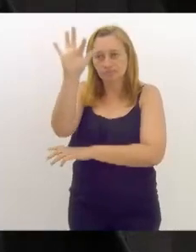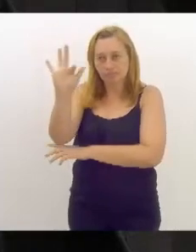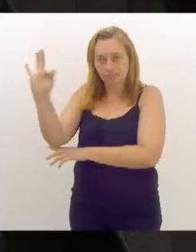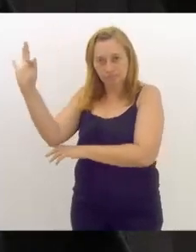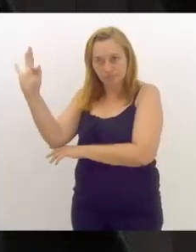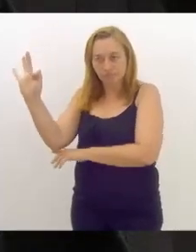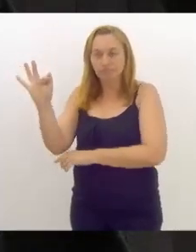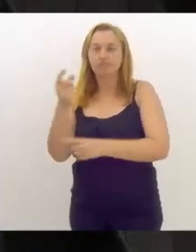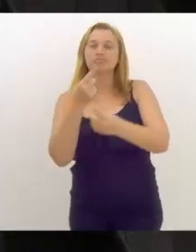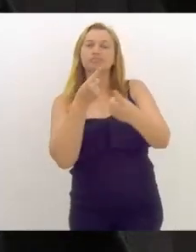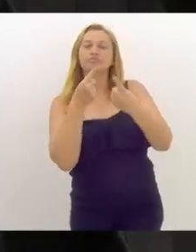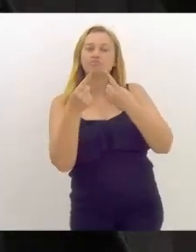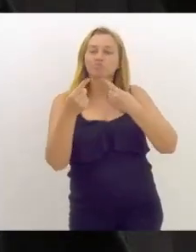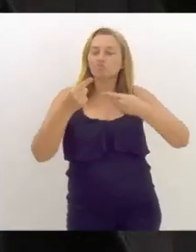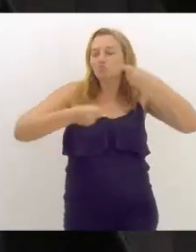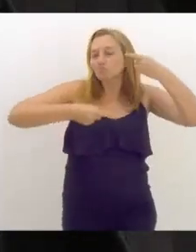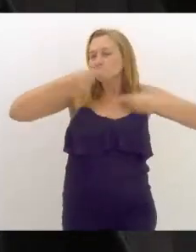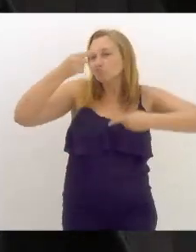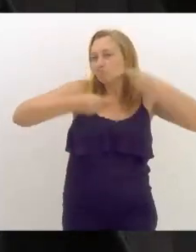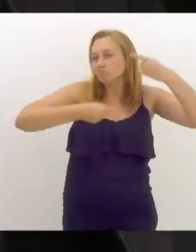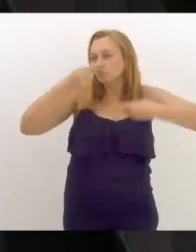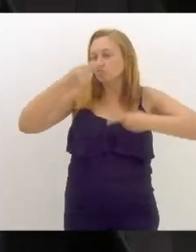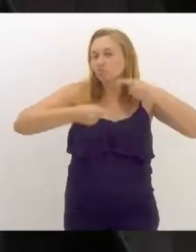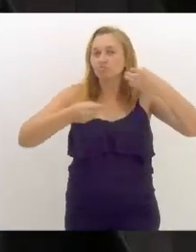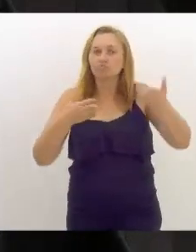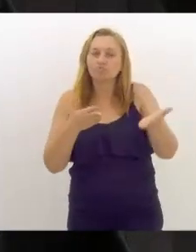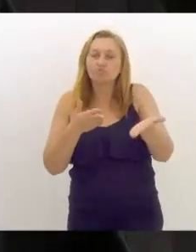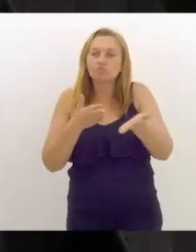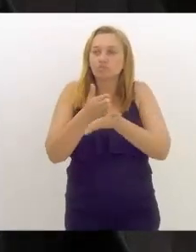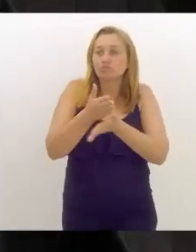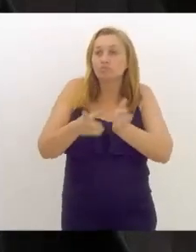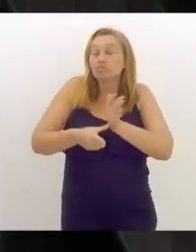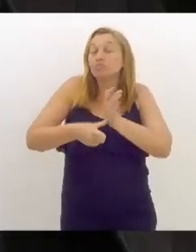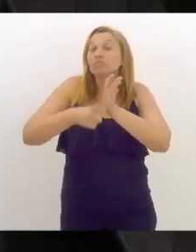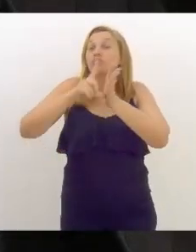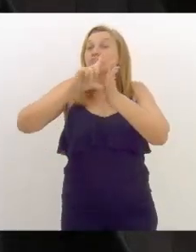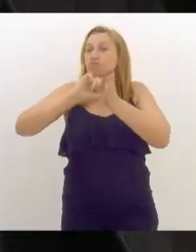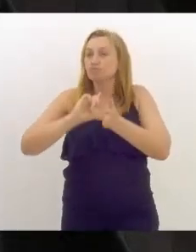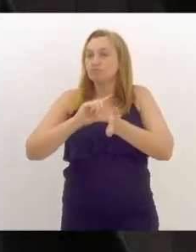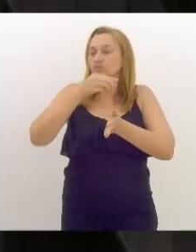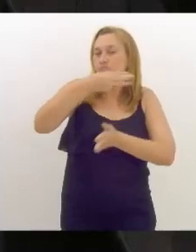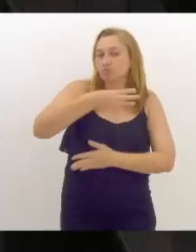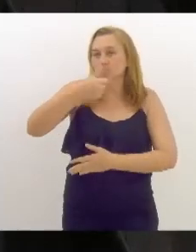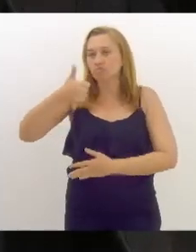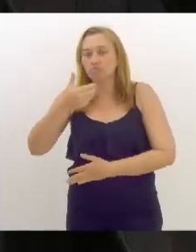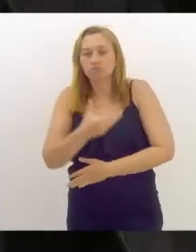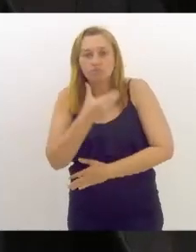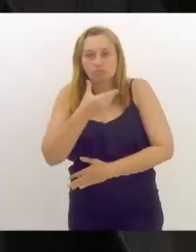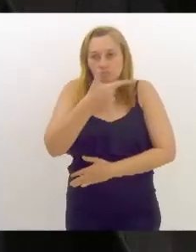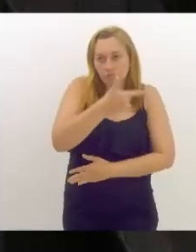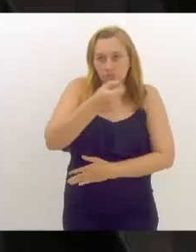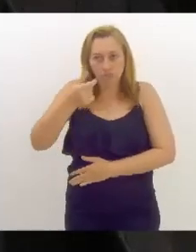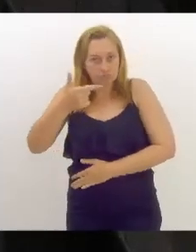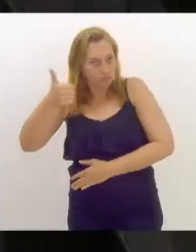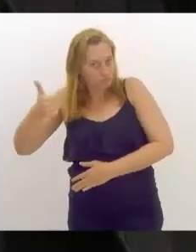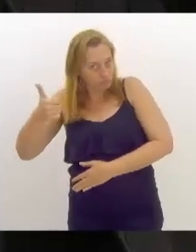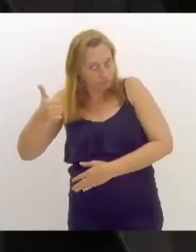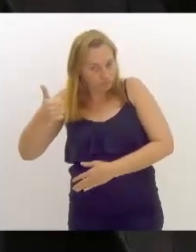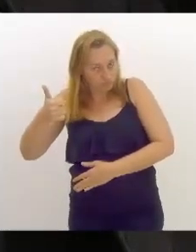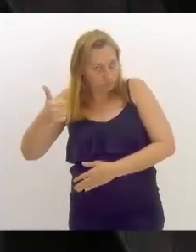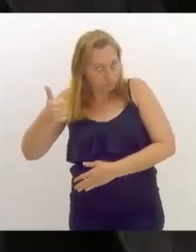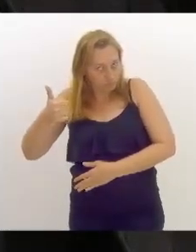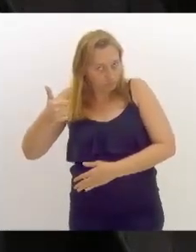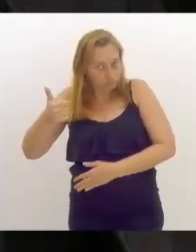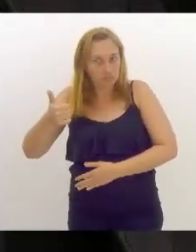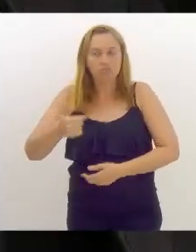estão discutindo e vão aprovar antes de 31 de dezembro de 2021 e